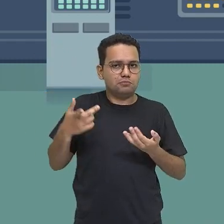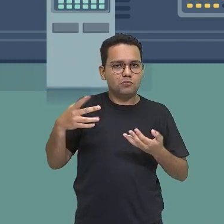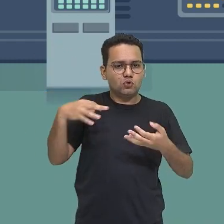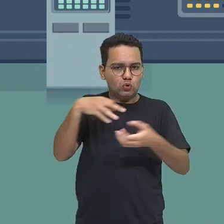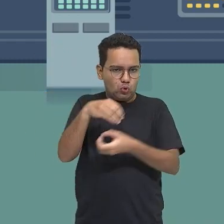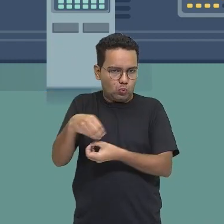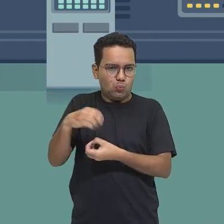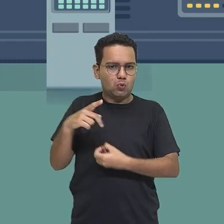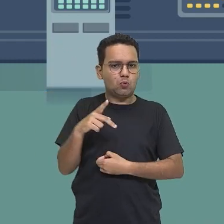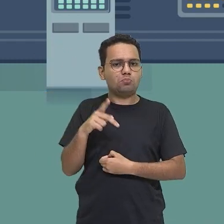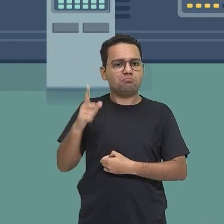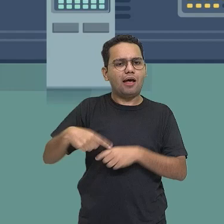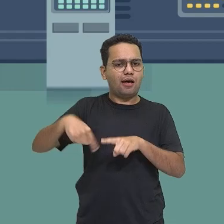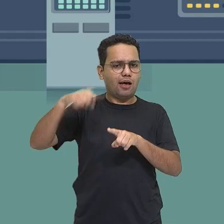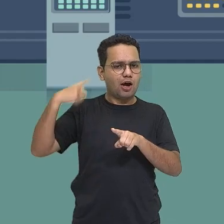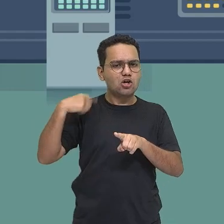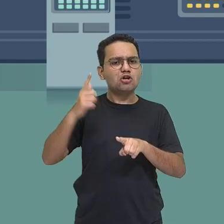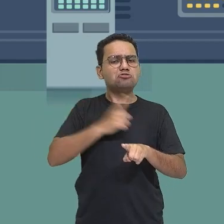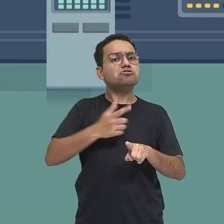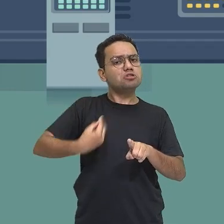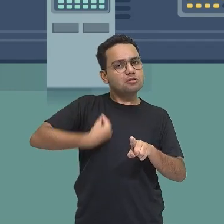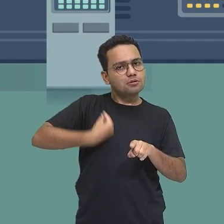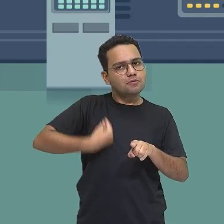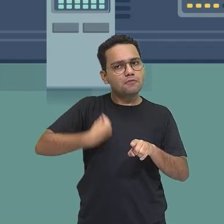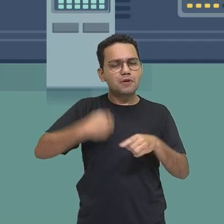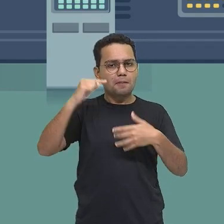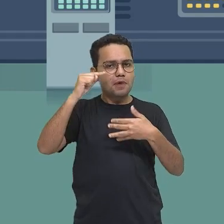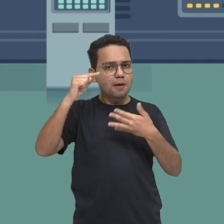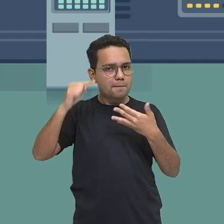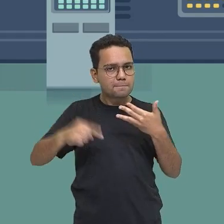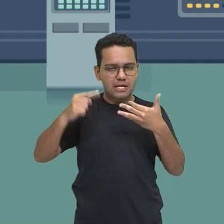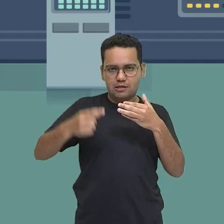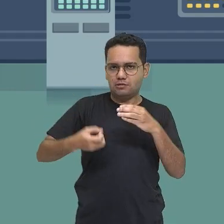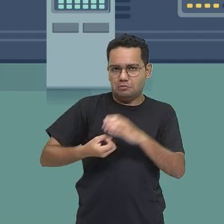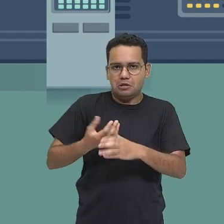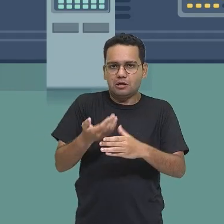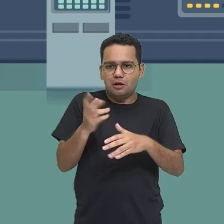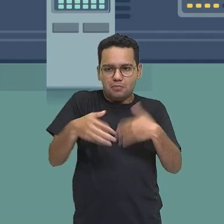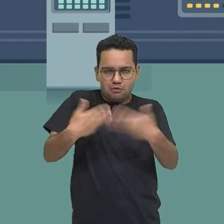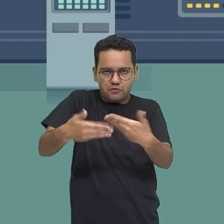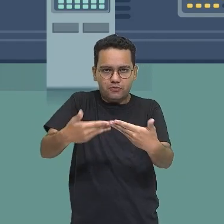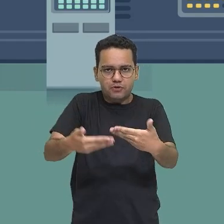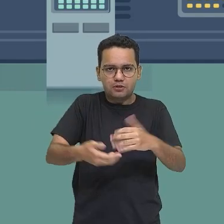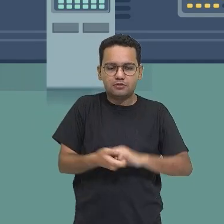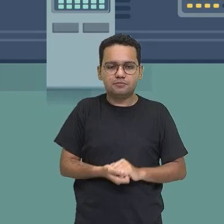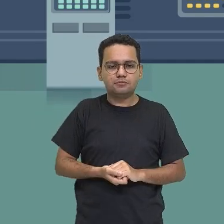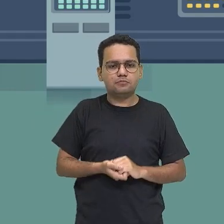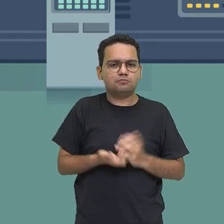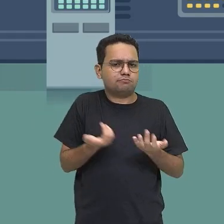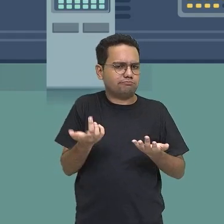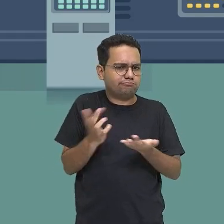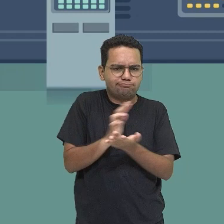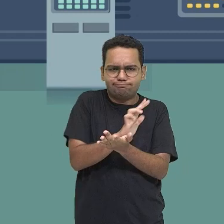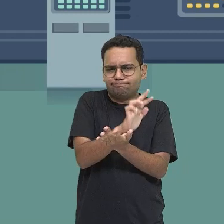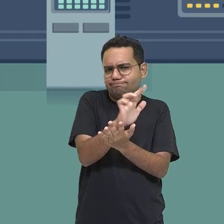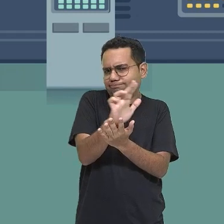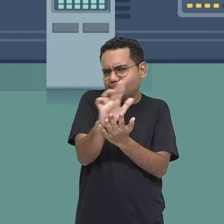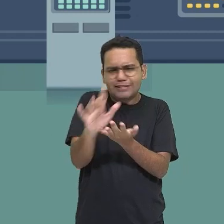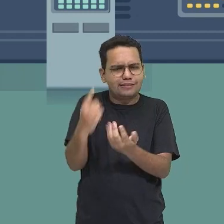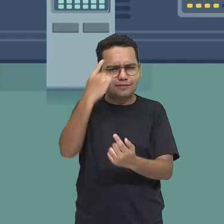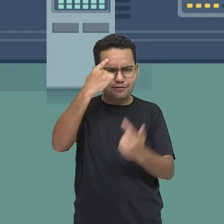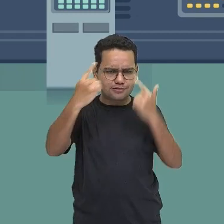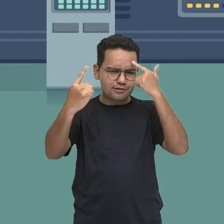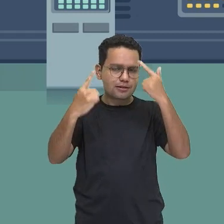condições necessárias para que tenham a formação dessa vida? Várias são as hipóteses, pessoal,